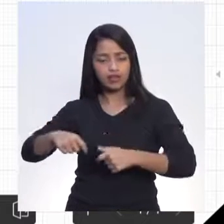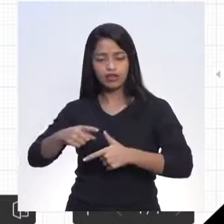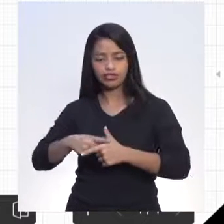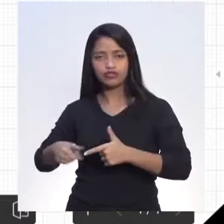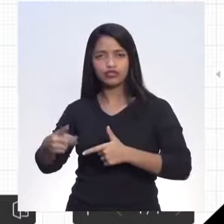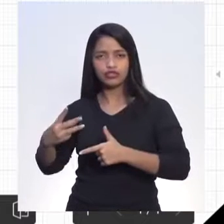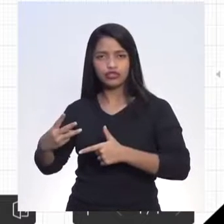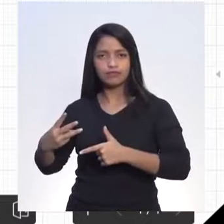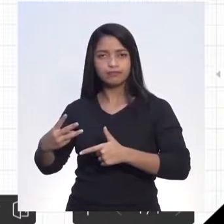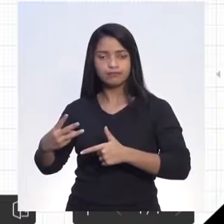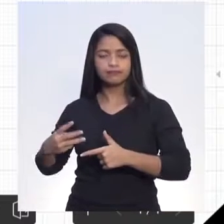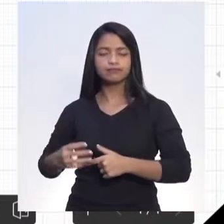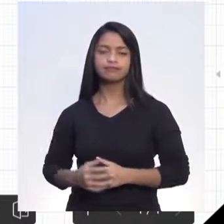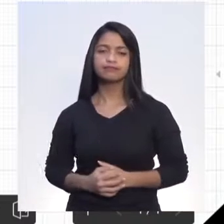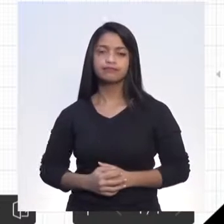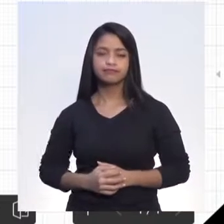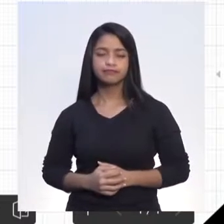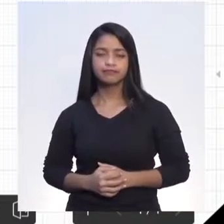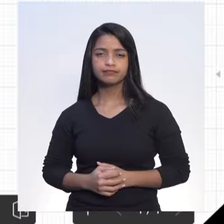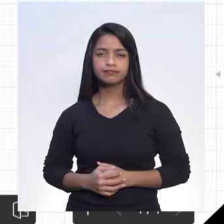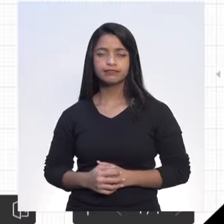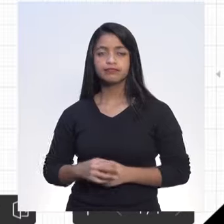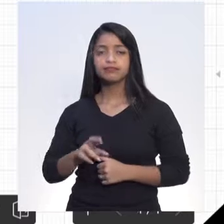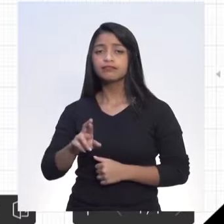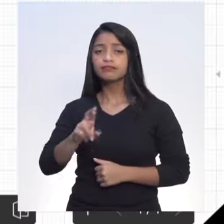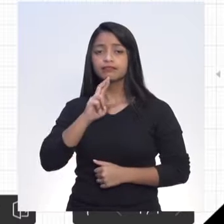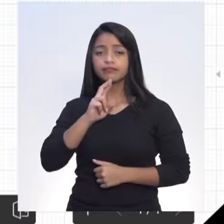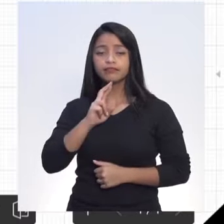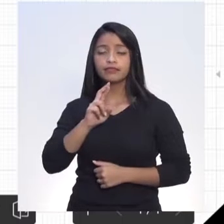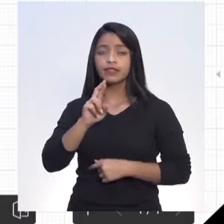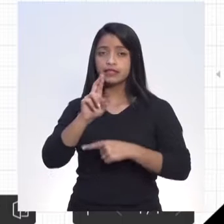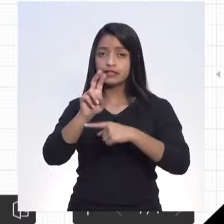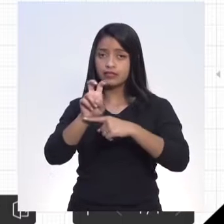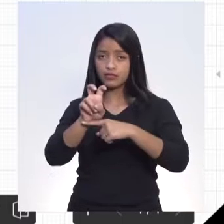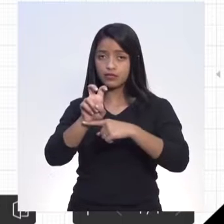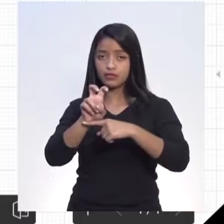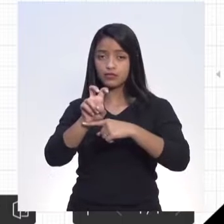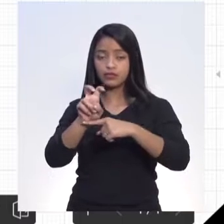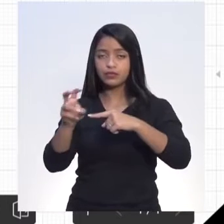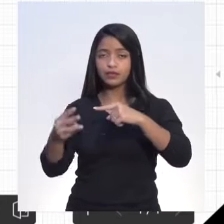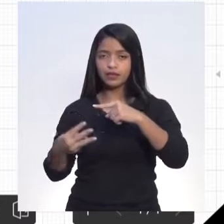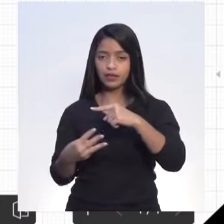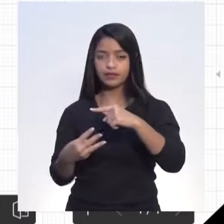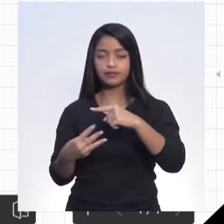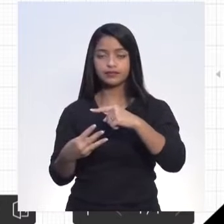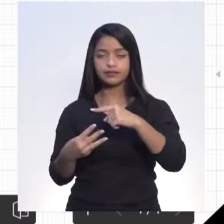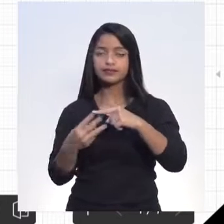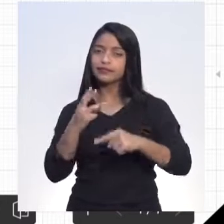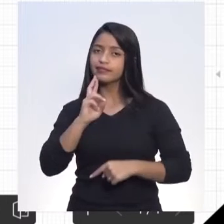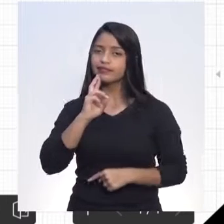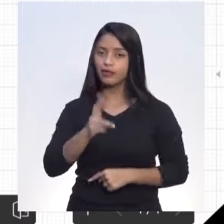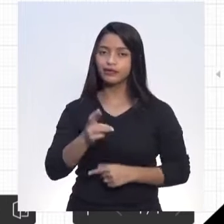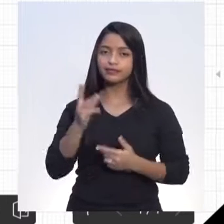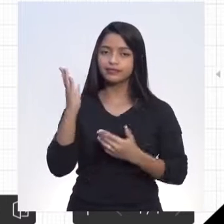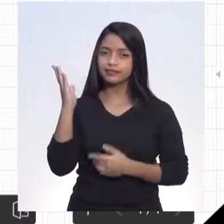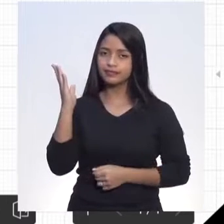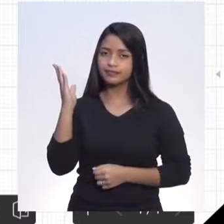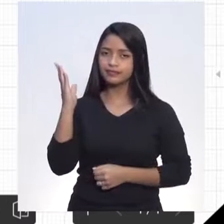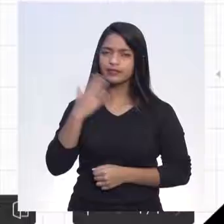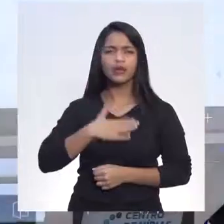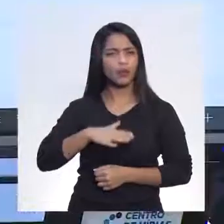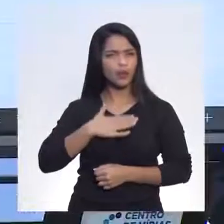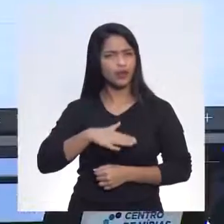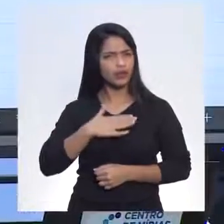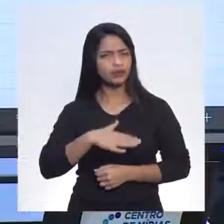aqui, ambas. Então, eu encontro 5 sobre 3 como resposta. Tranquilo, né,